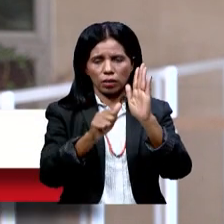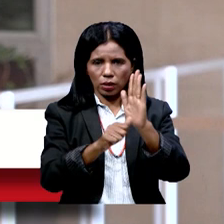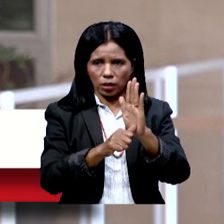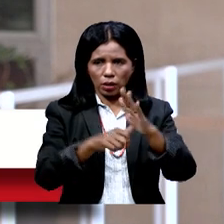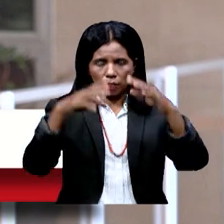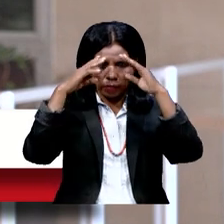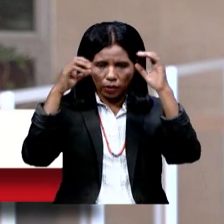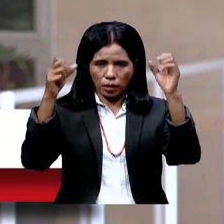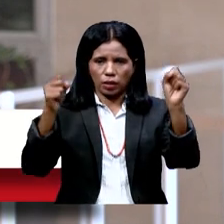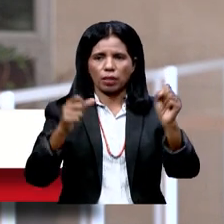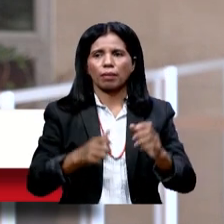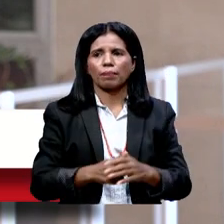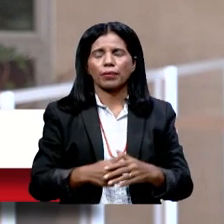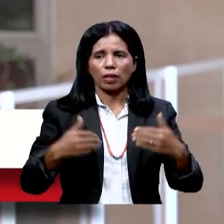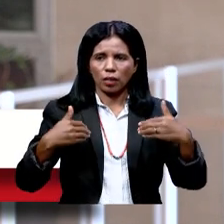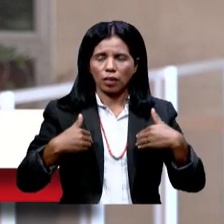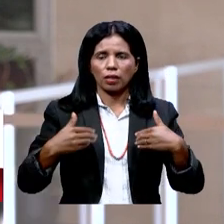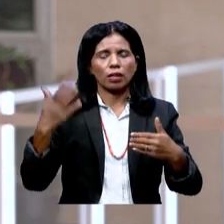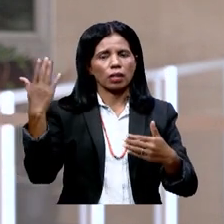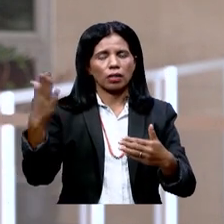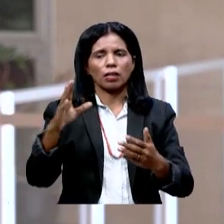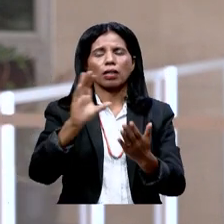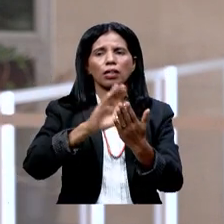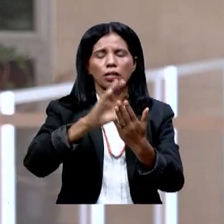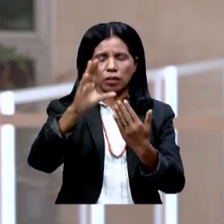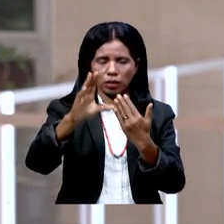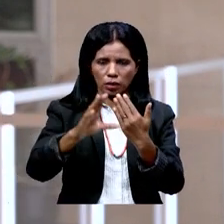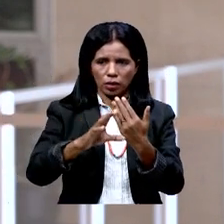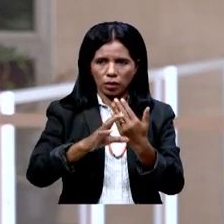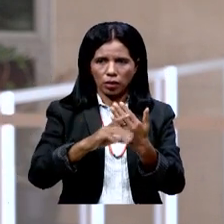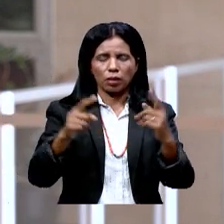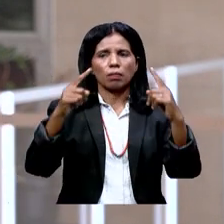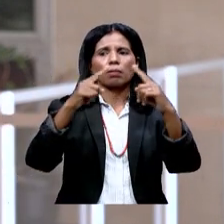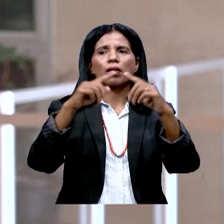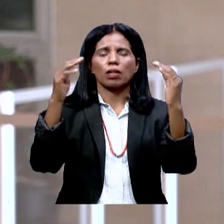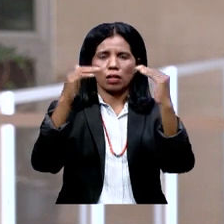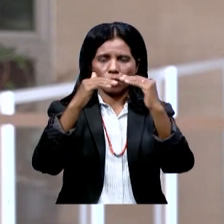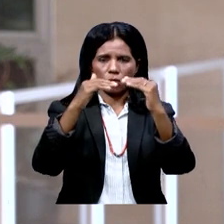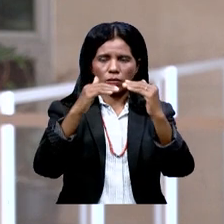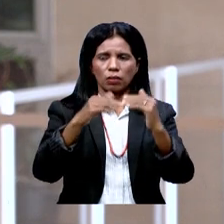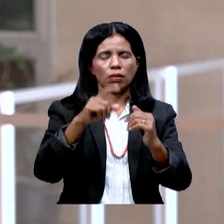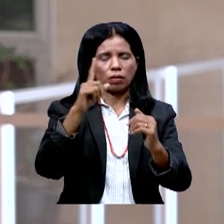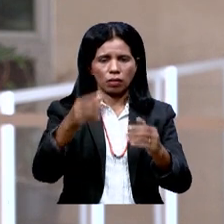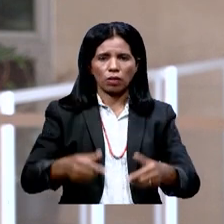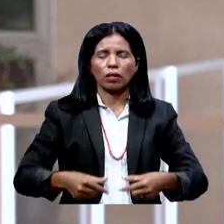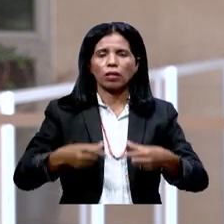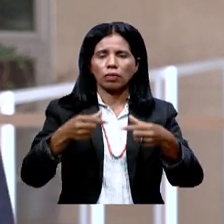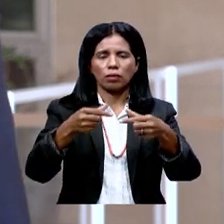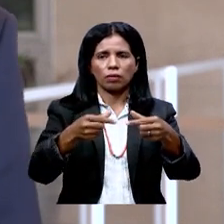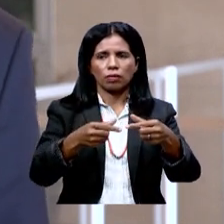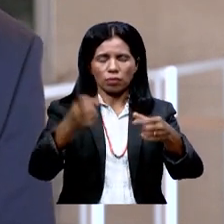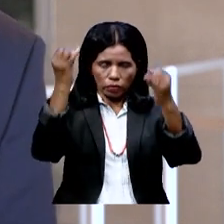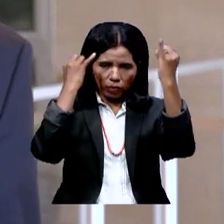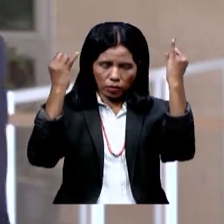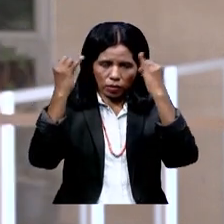São Tomé e Ilha e aprova ter um calendário indicativo para reuniões e formos informação